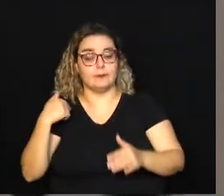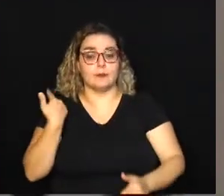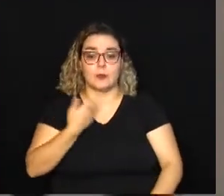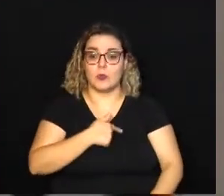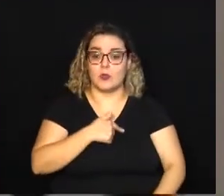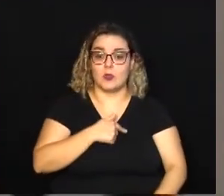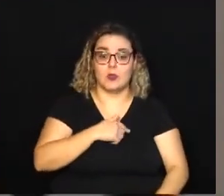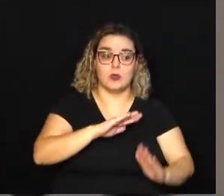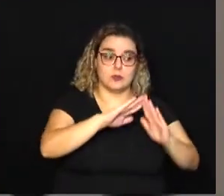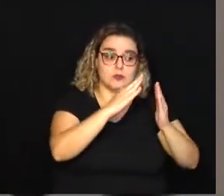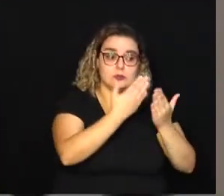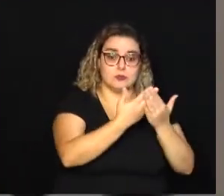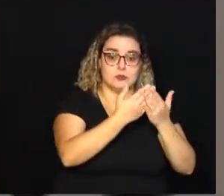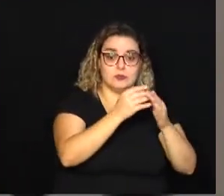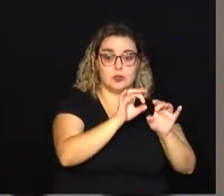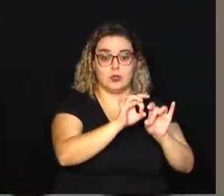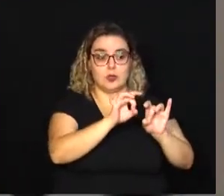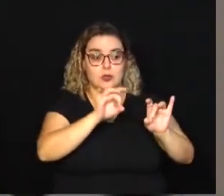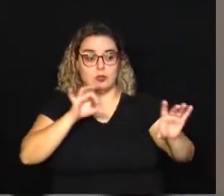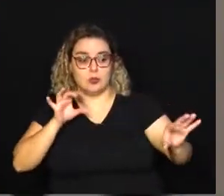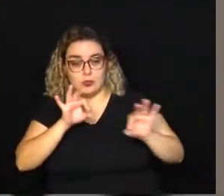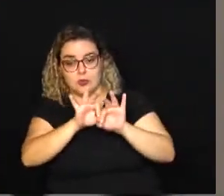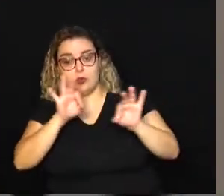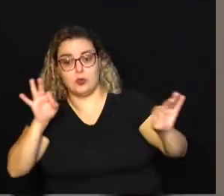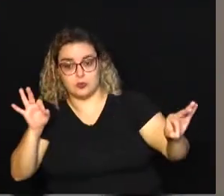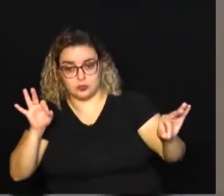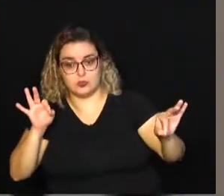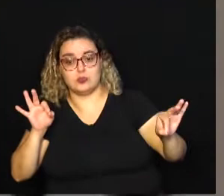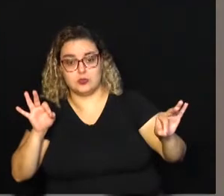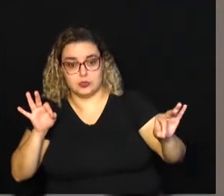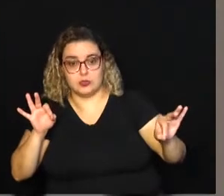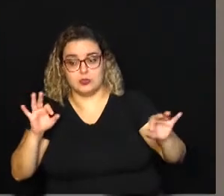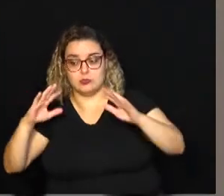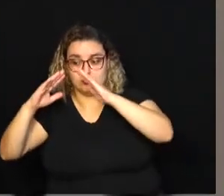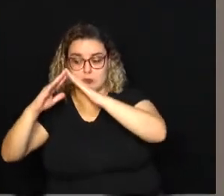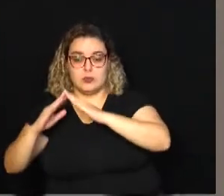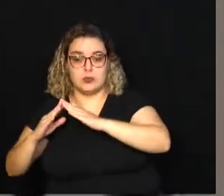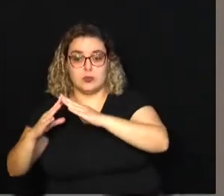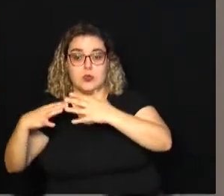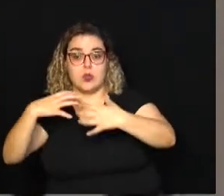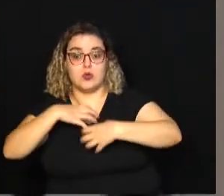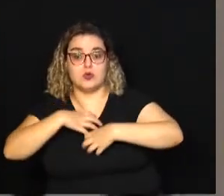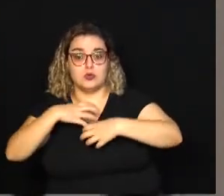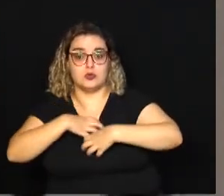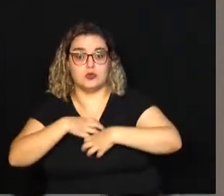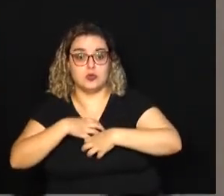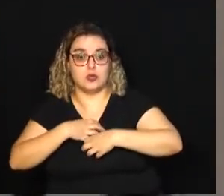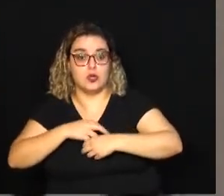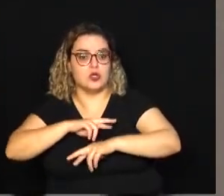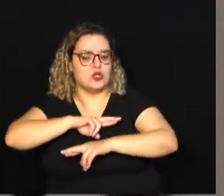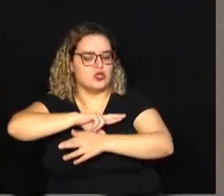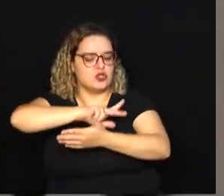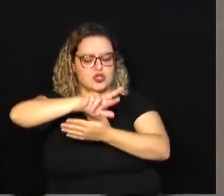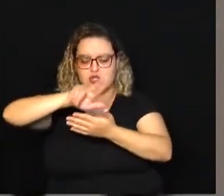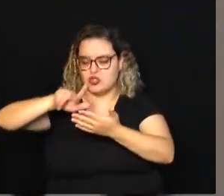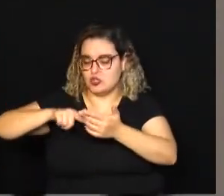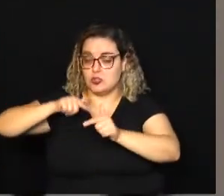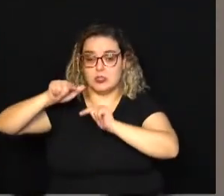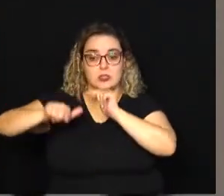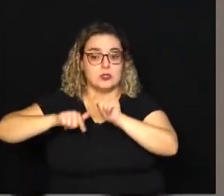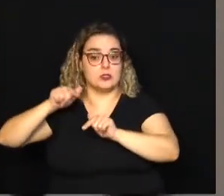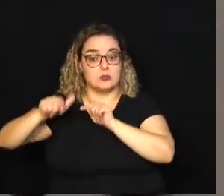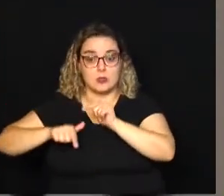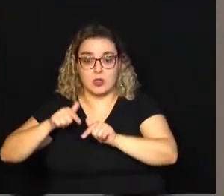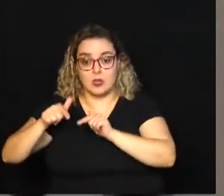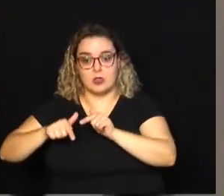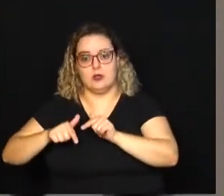da escola para se reunir via internet e estudar formas diferentes de se trabalhar com o